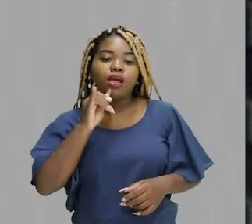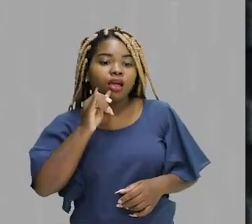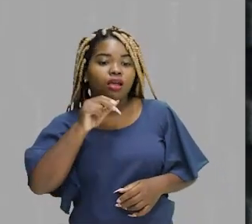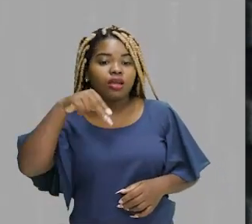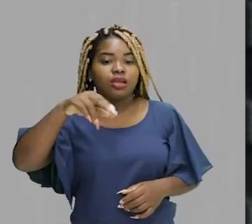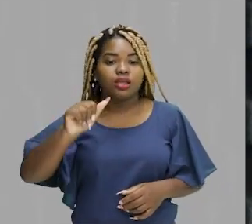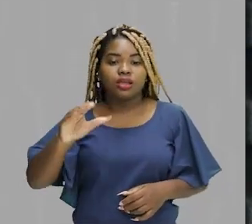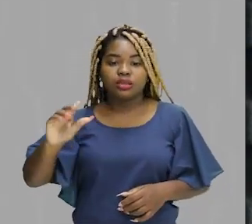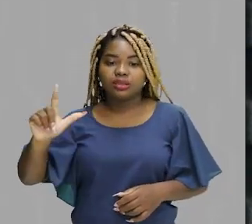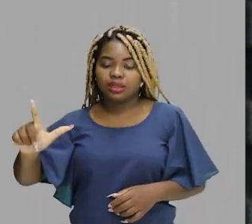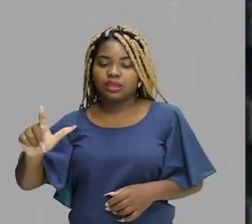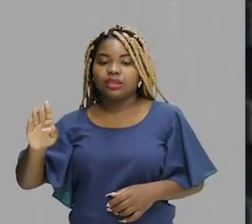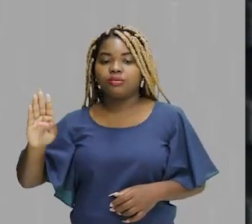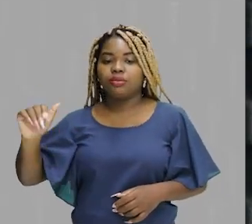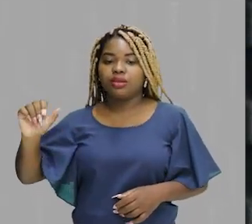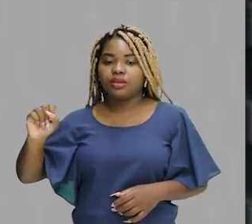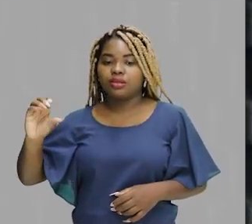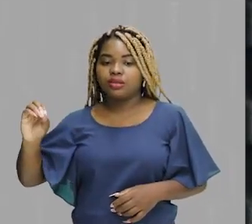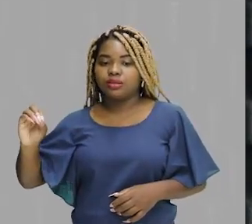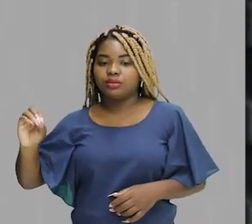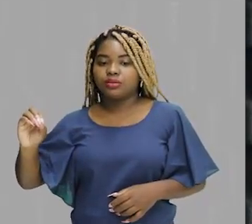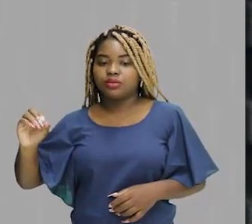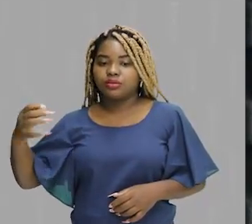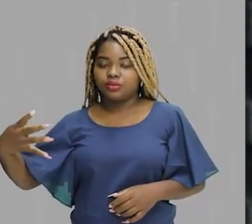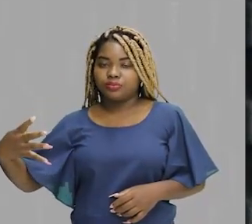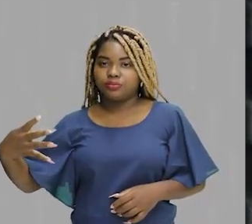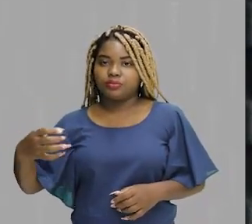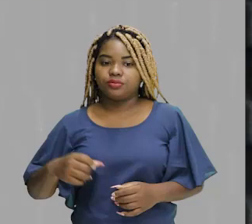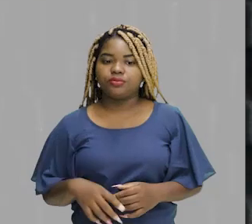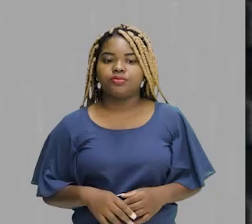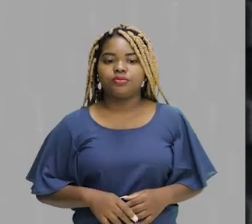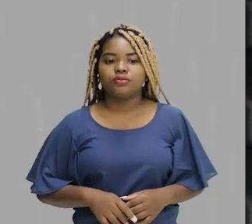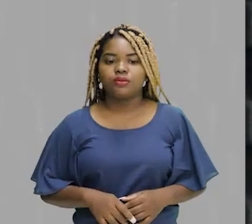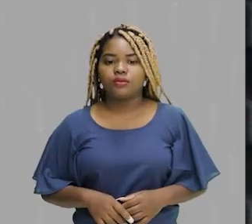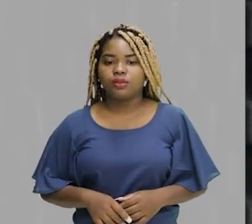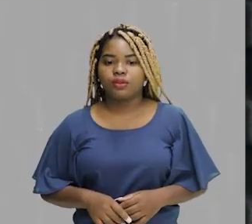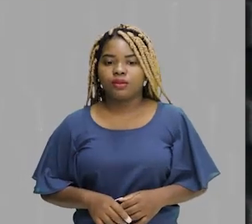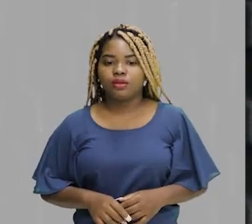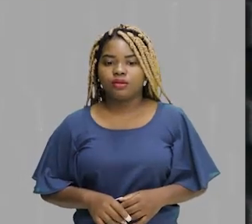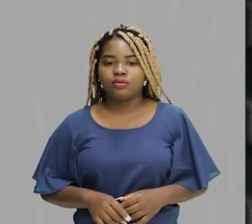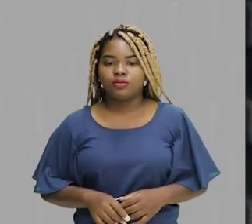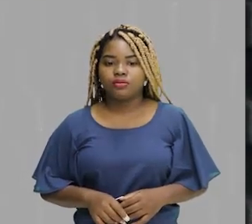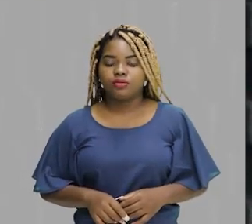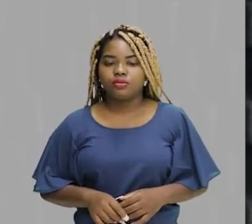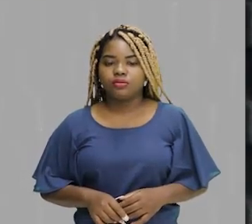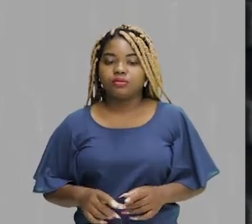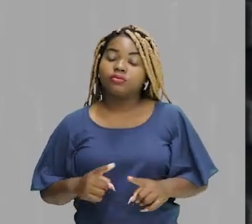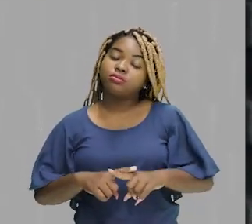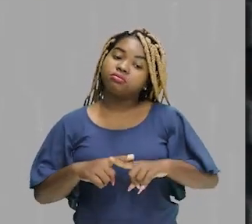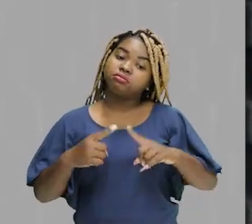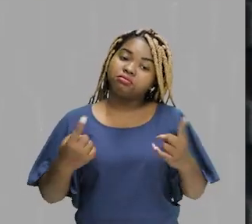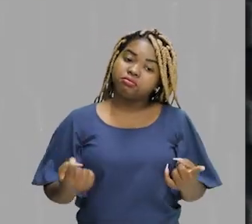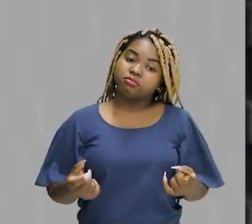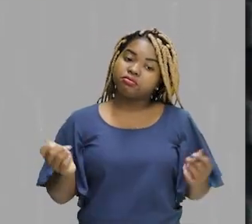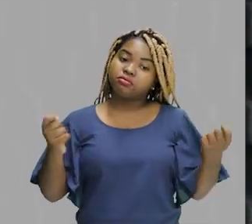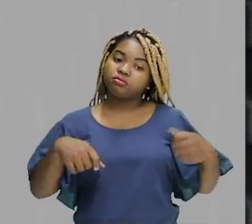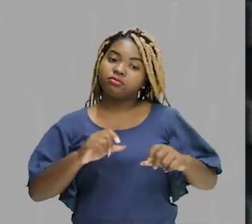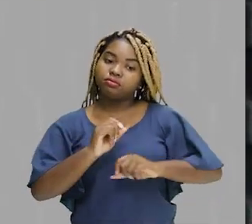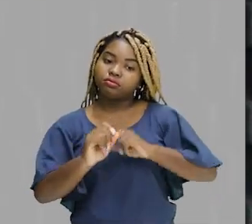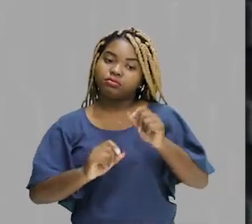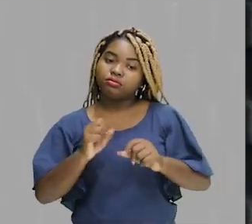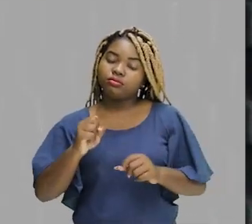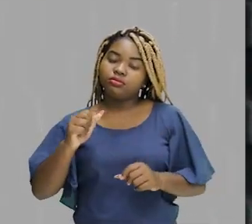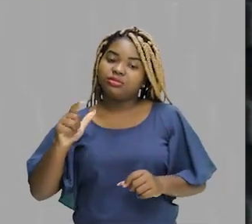BaSO4. Qual o nome dele? Sulfato de bário. Show de bola? Mas podemos ter um